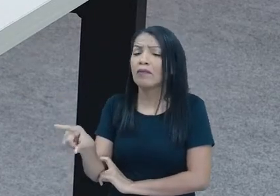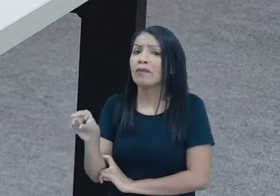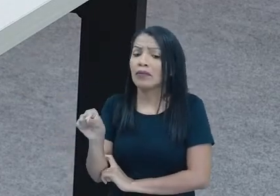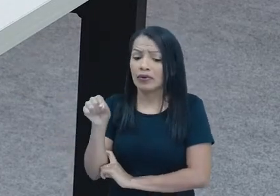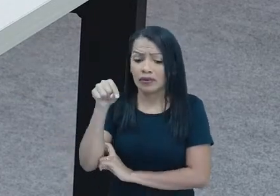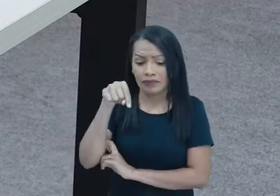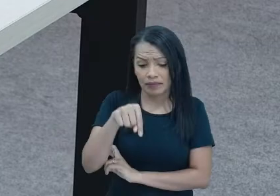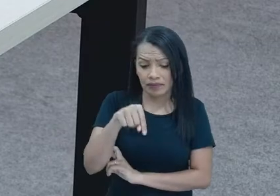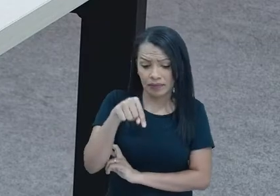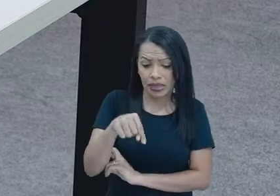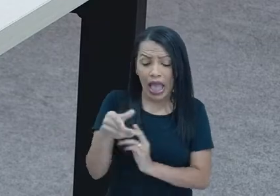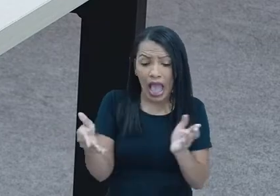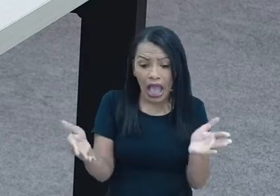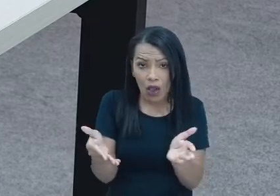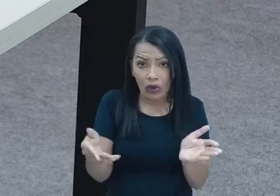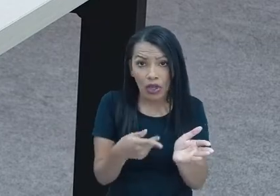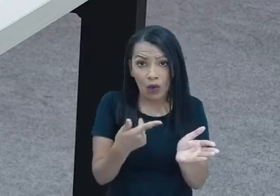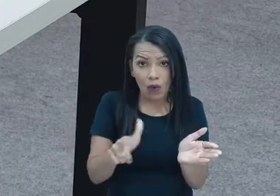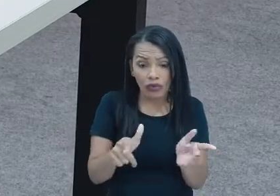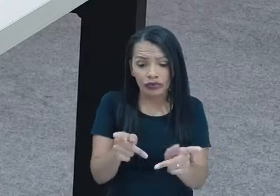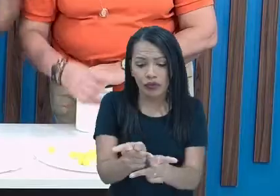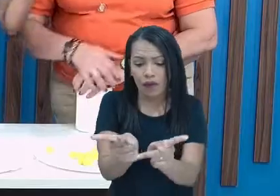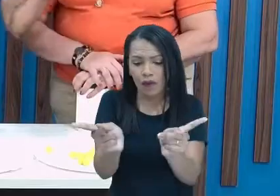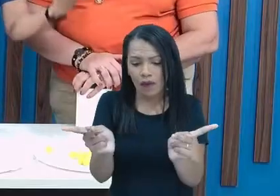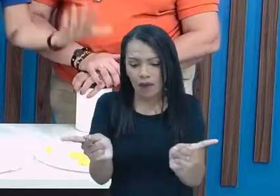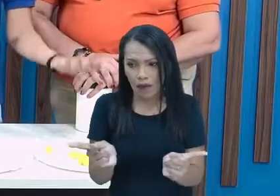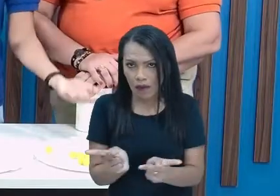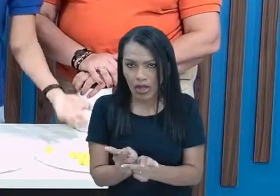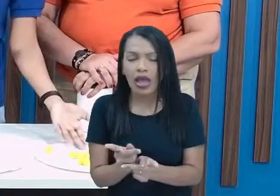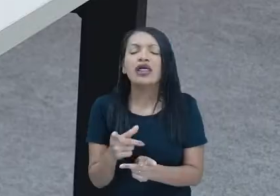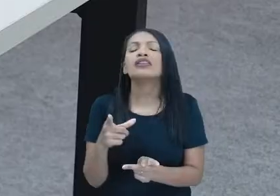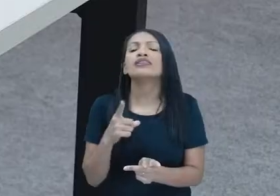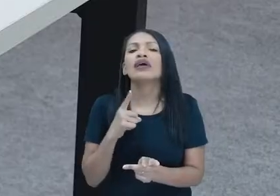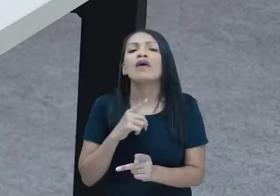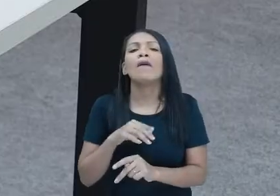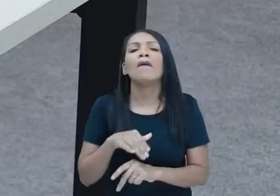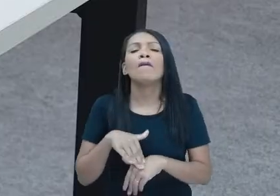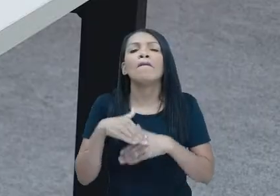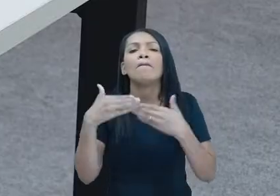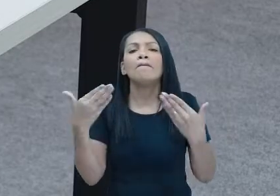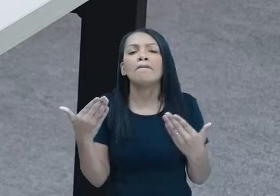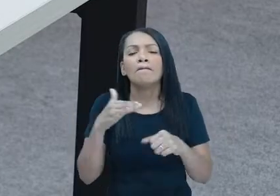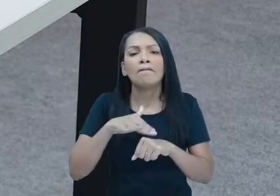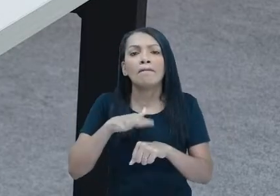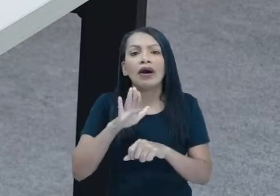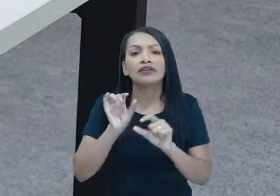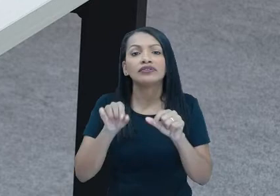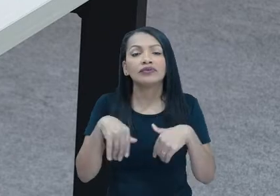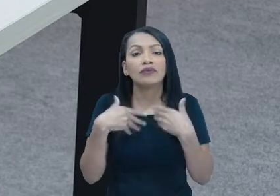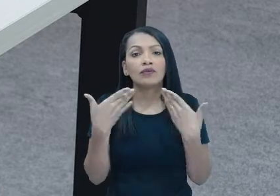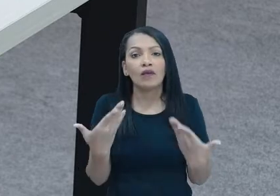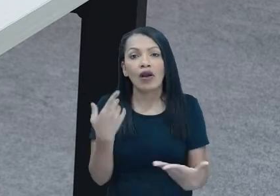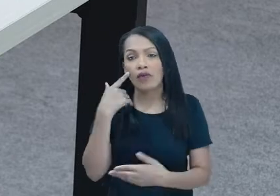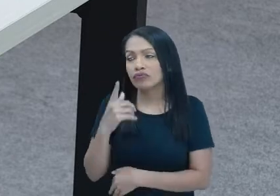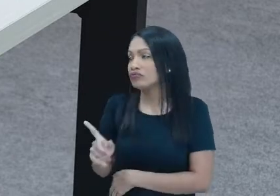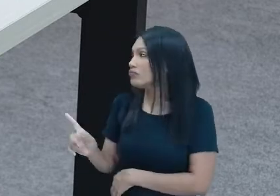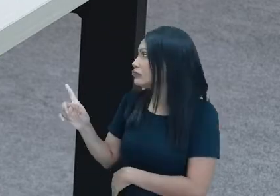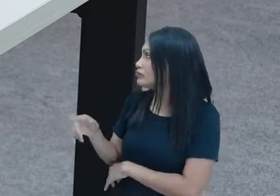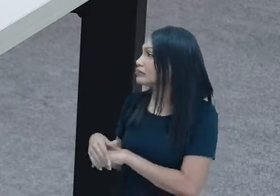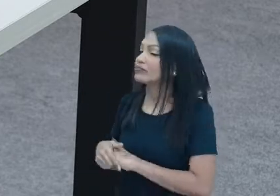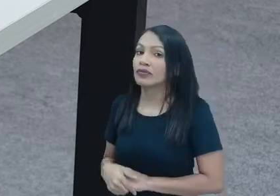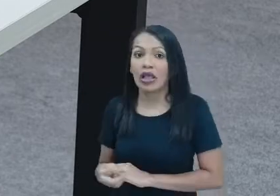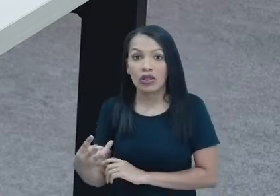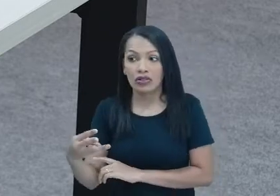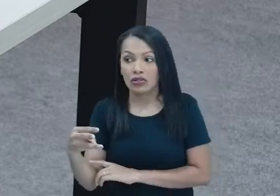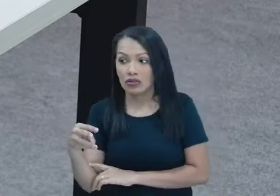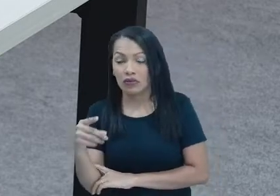tá? E aí, Bota eu mais. tenho mais pompons no prato grande ou no outro prato que está junto dele? Observem aí,